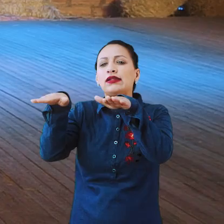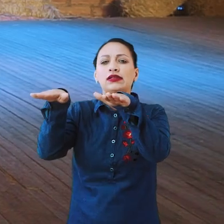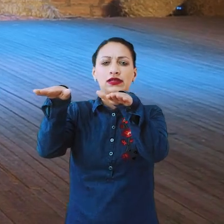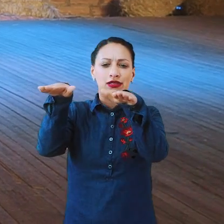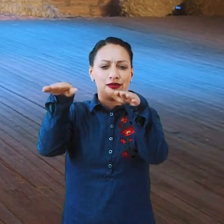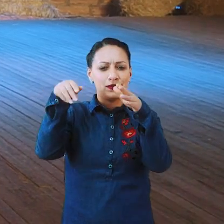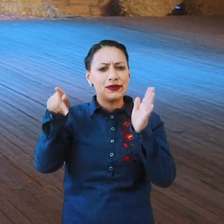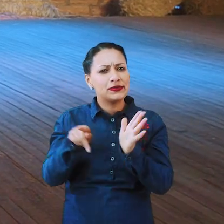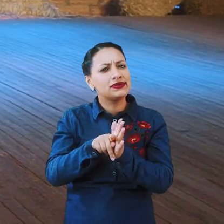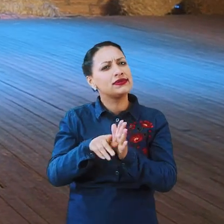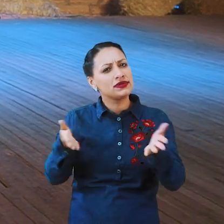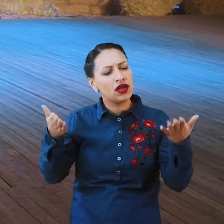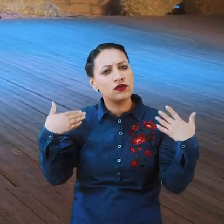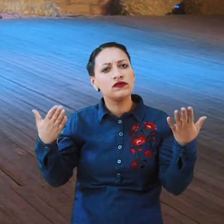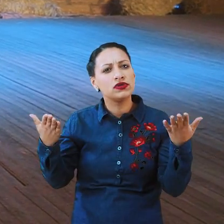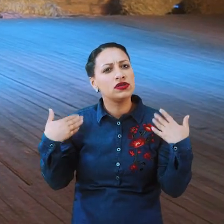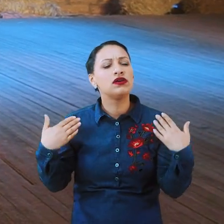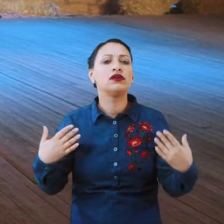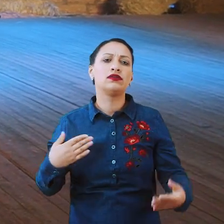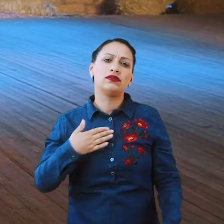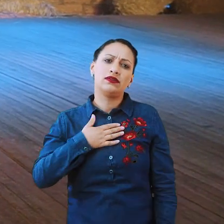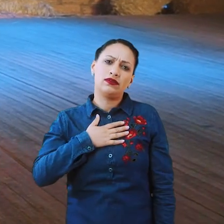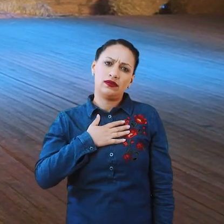passarinho de